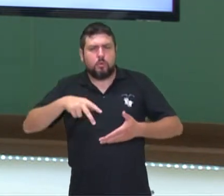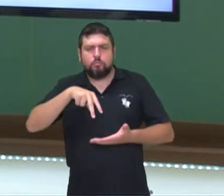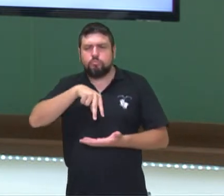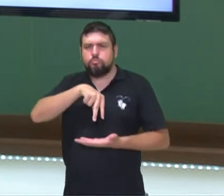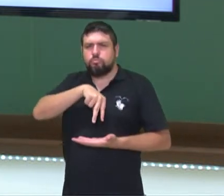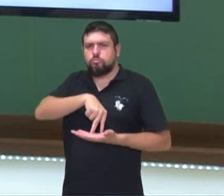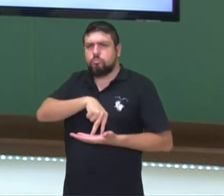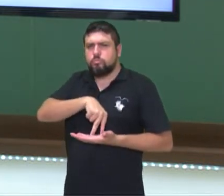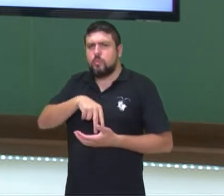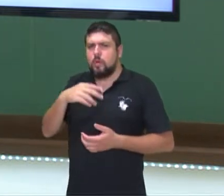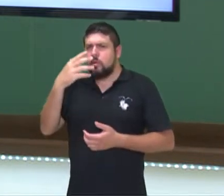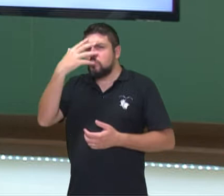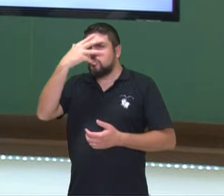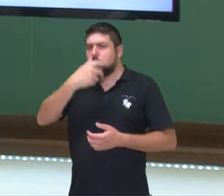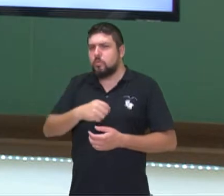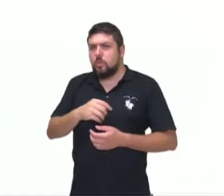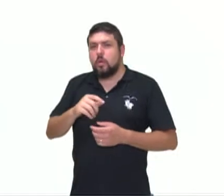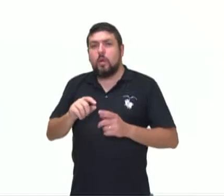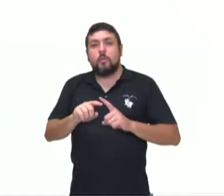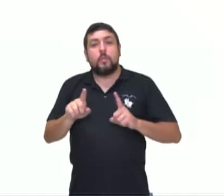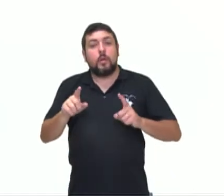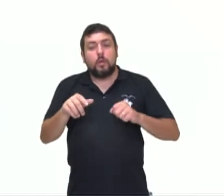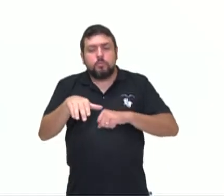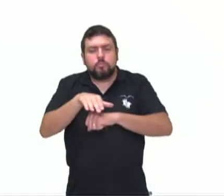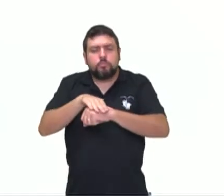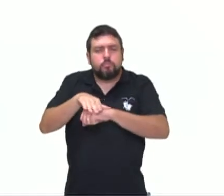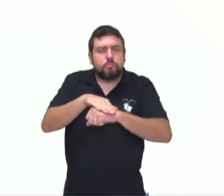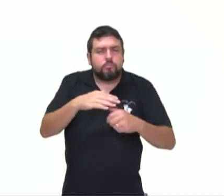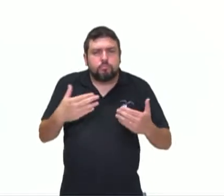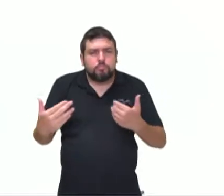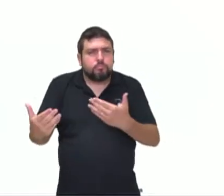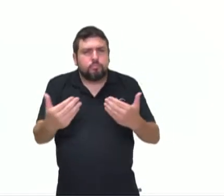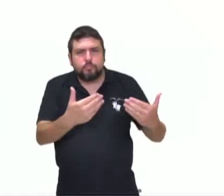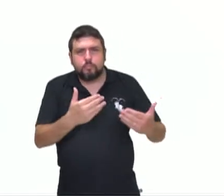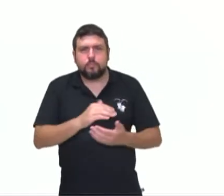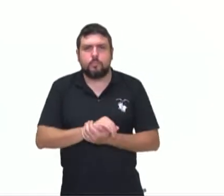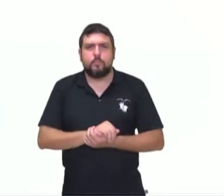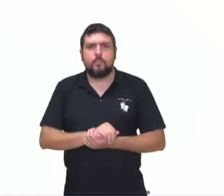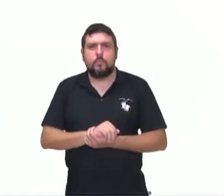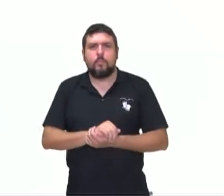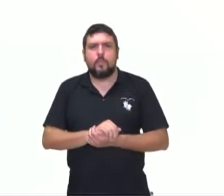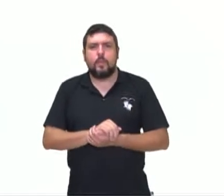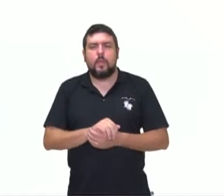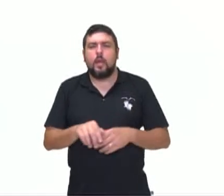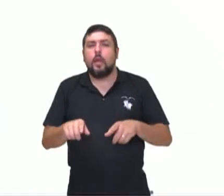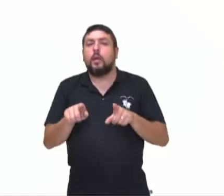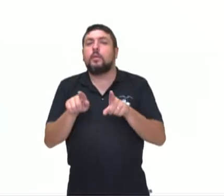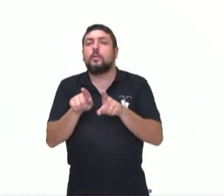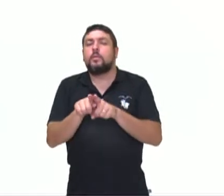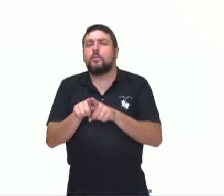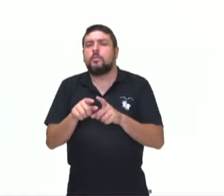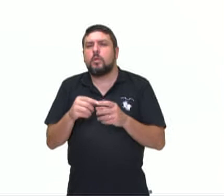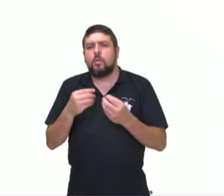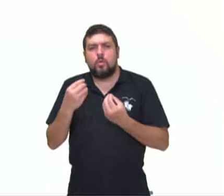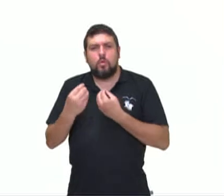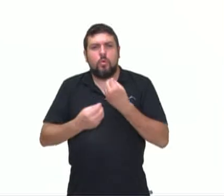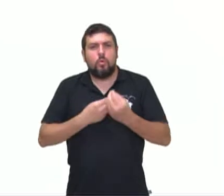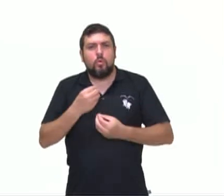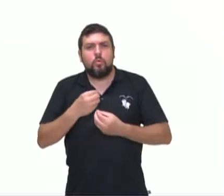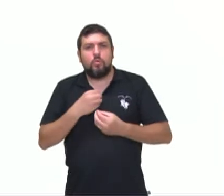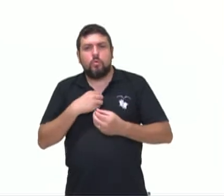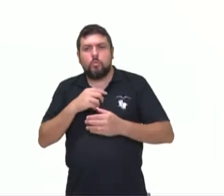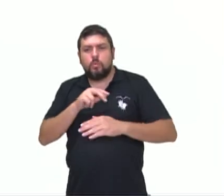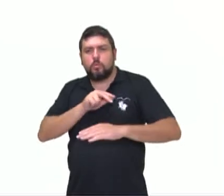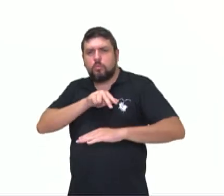você conversa com as pessoas. Nós vamos ainda analisar essa arte de falar em público de forma